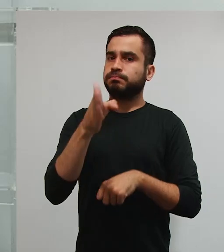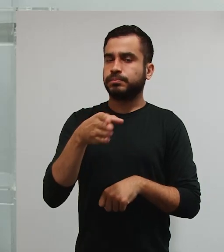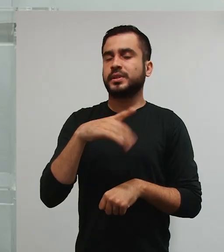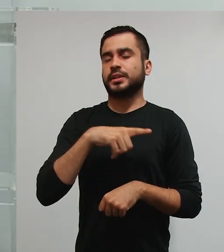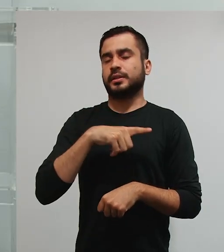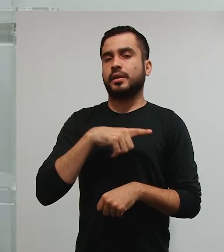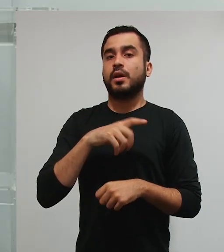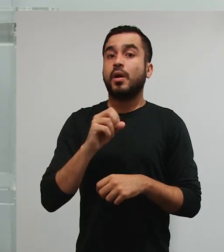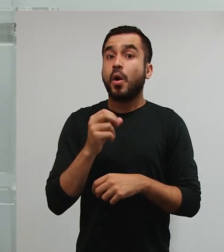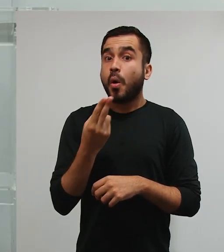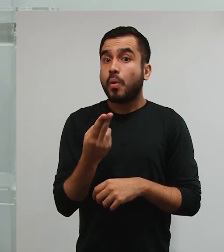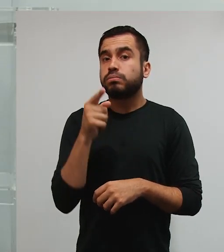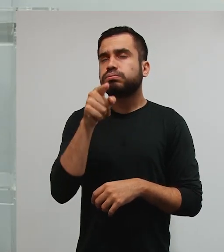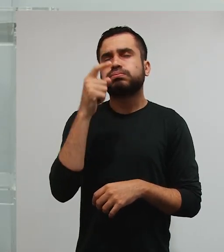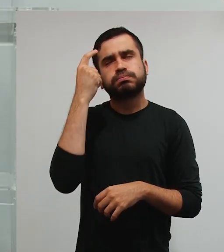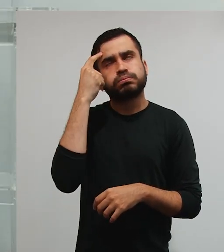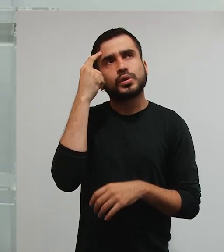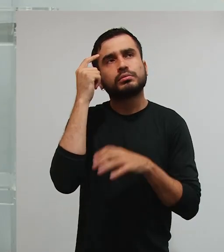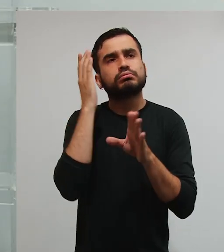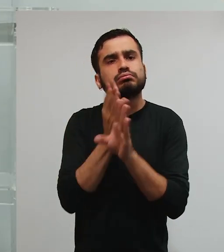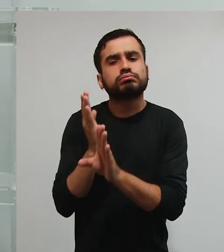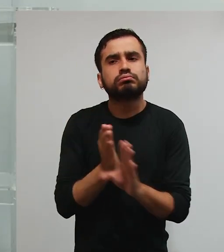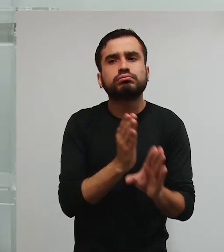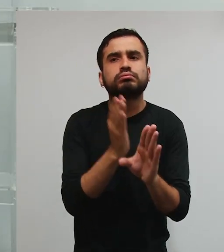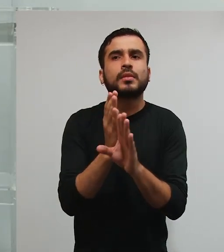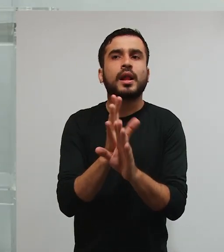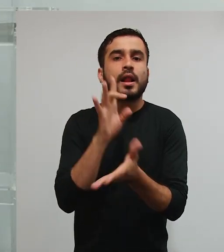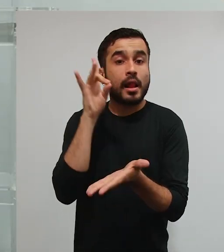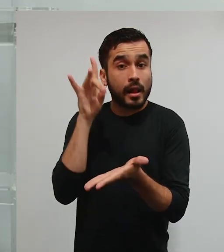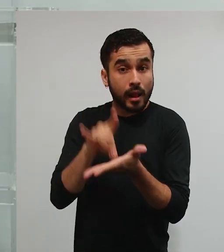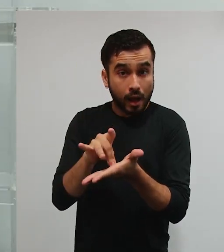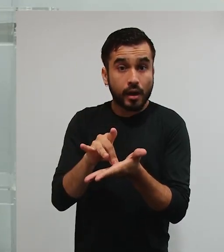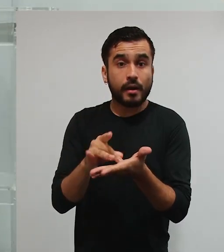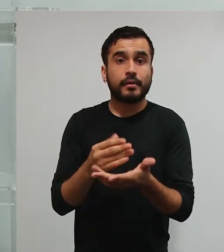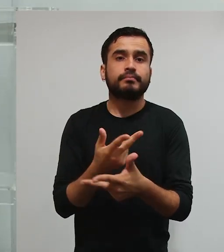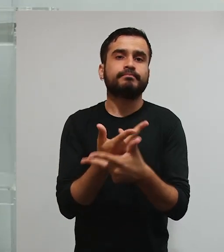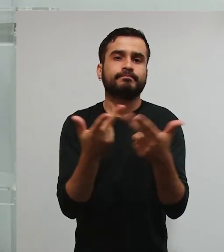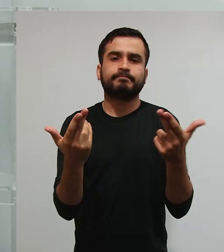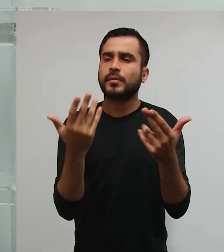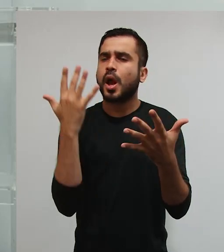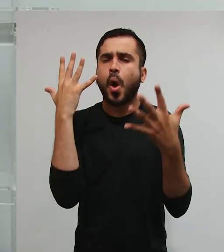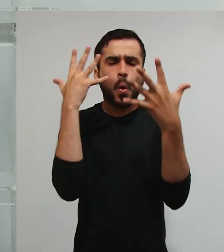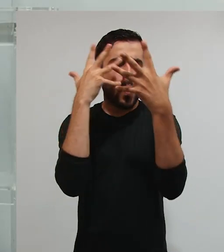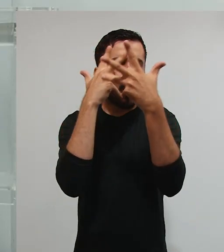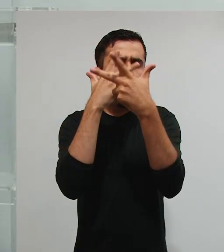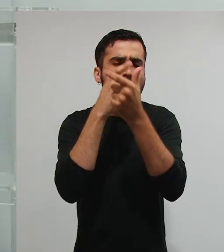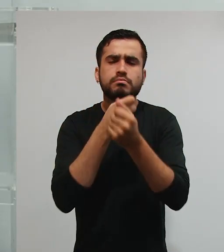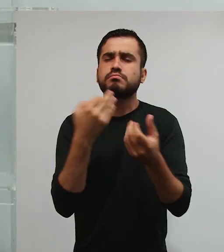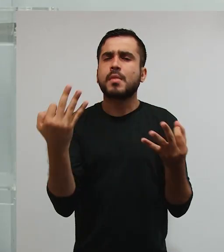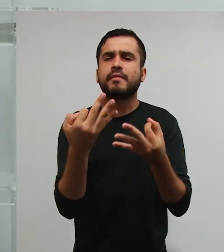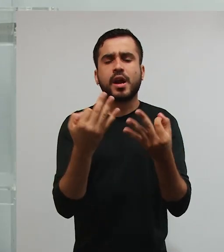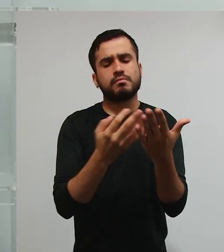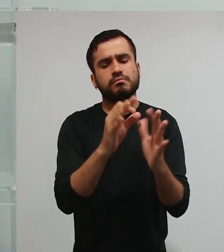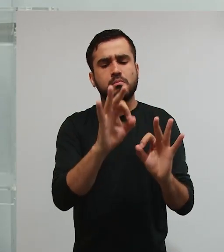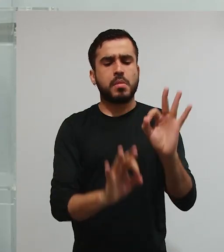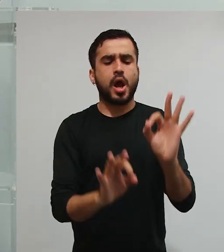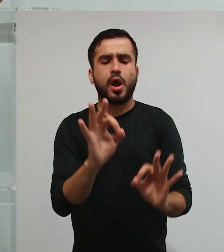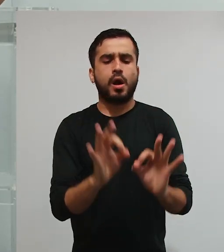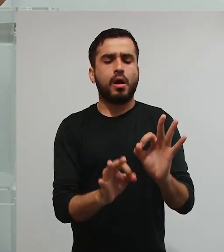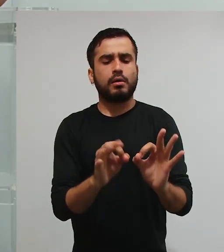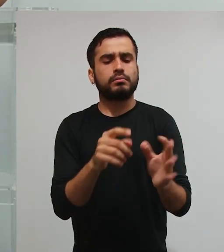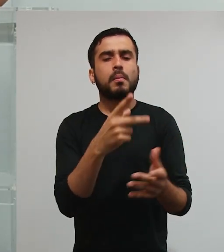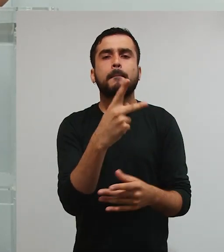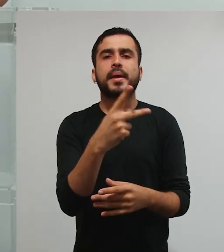ou você pode identificar uma realidade em que isso está muito bonito no planejamento, por exemplo, no